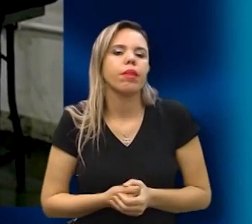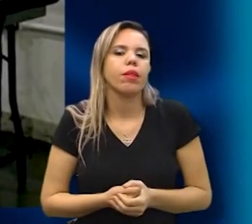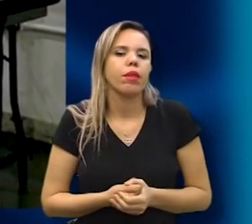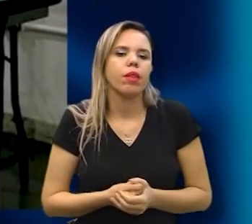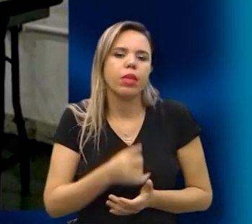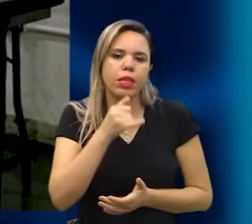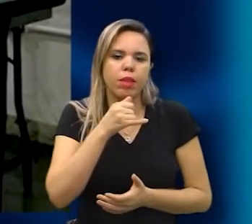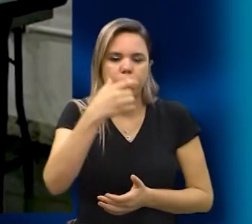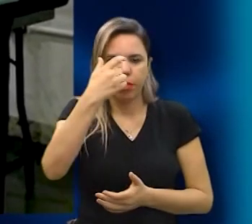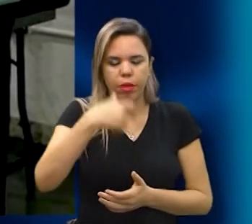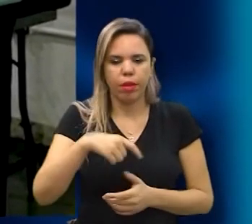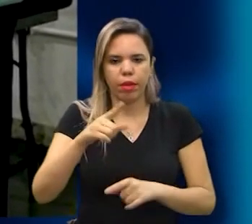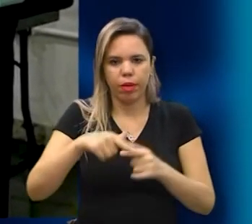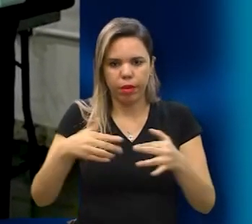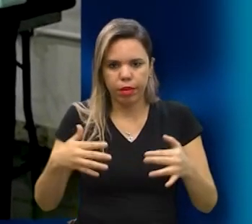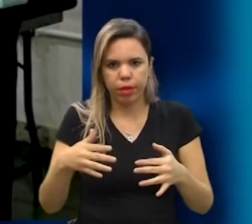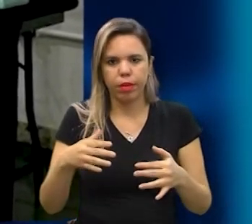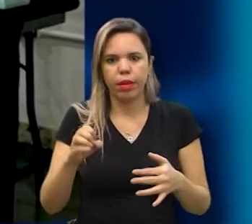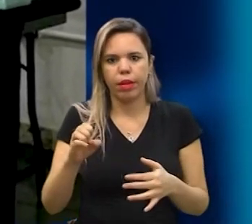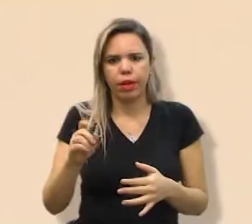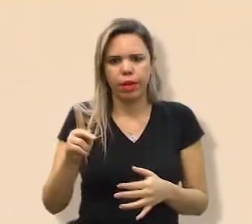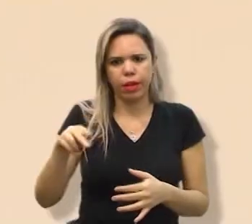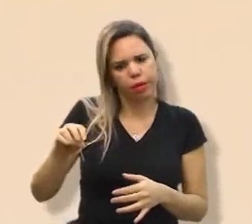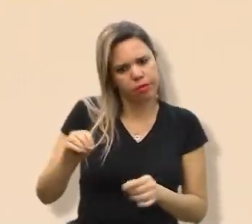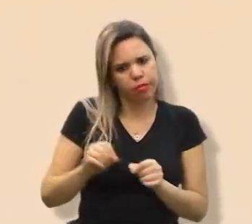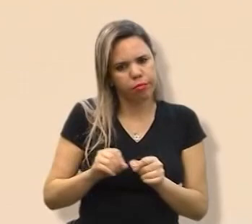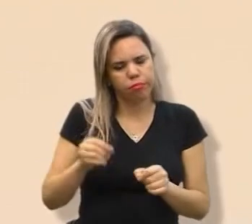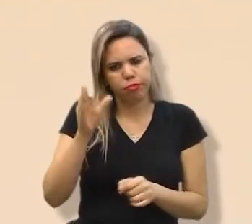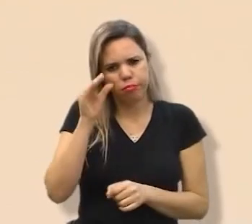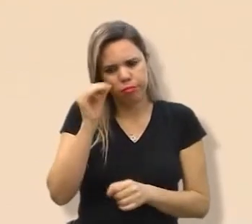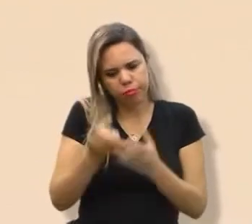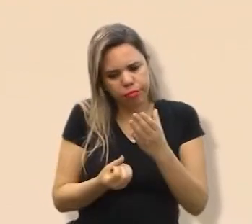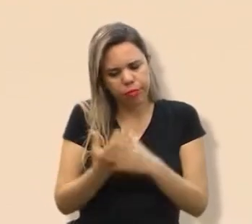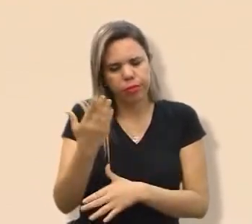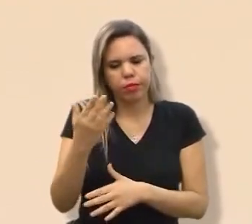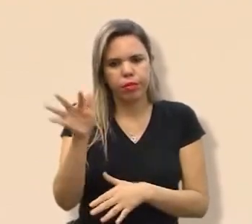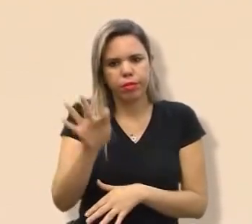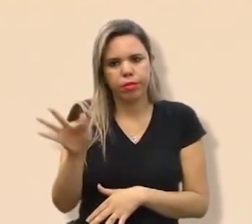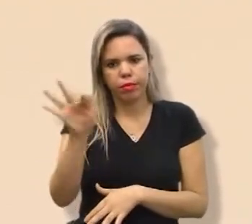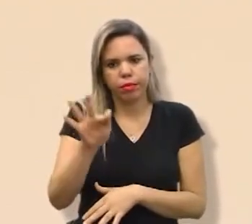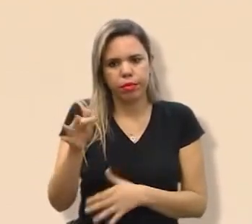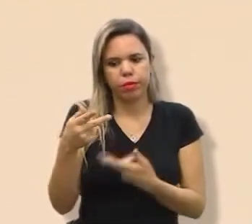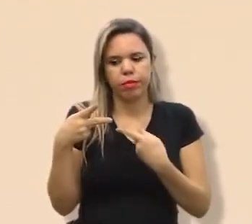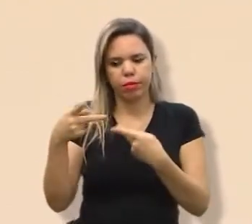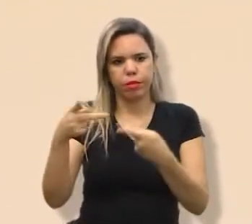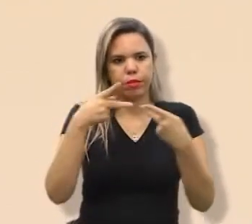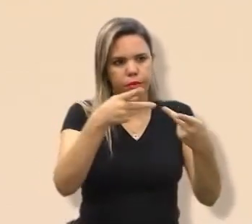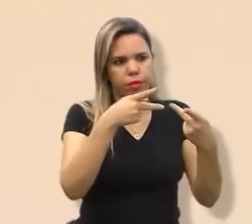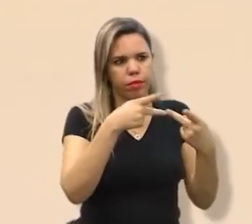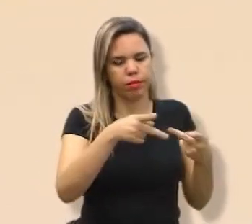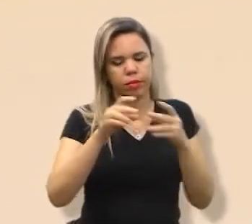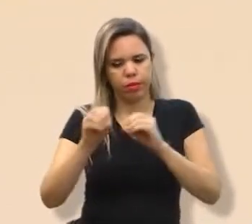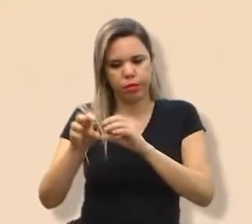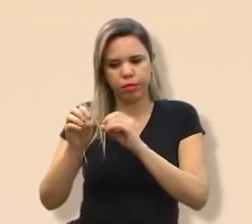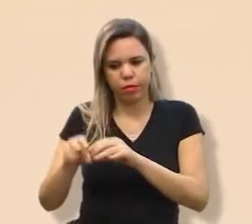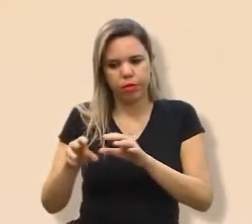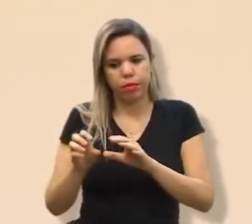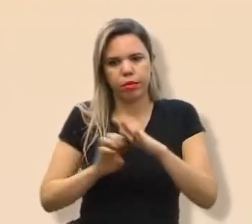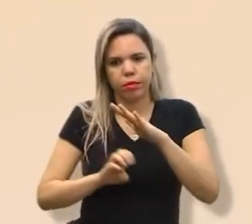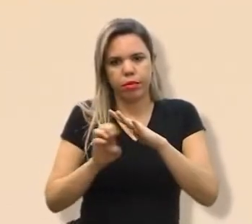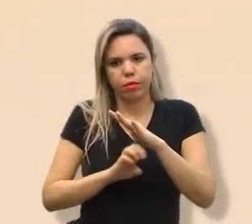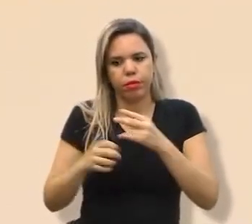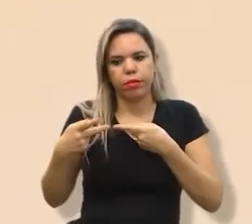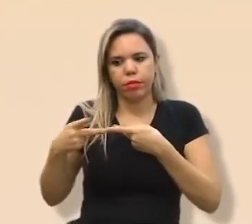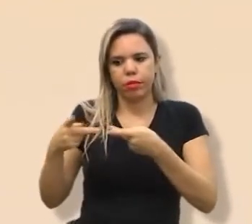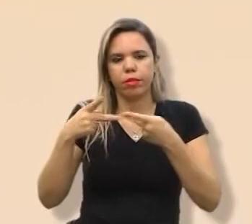circulação extracorpórea e equipamento ECMO. Foi gerando curiosidade e algumas faculdades começaram a me chamar para dar aula, algumas